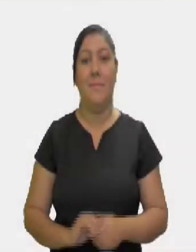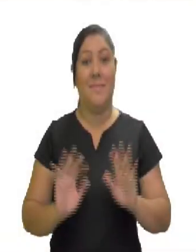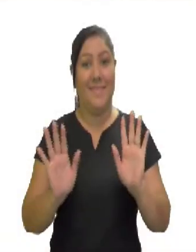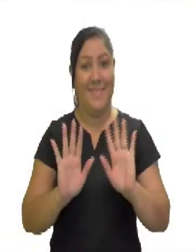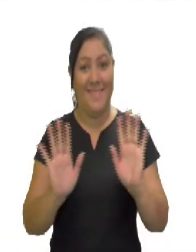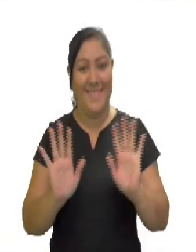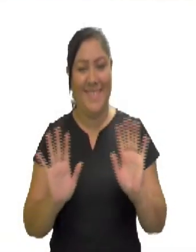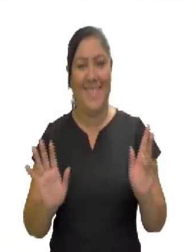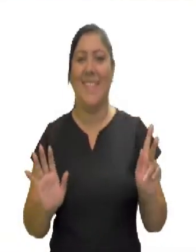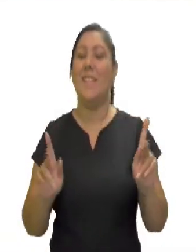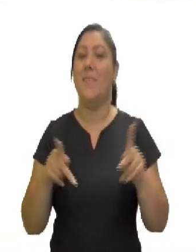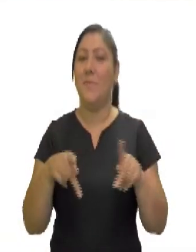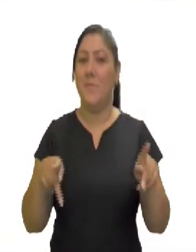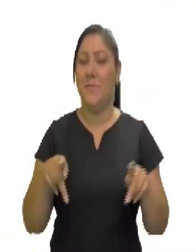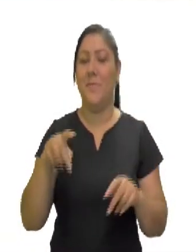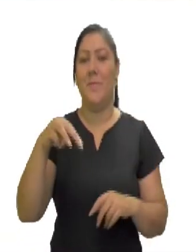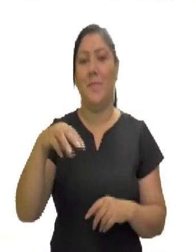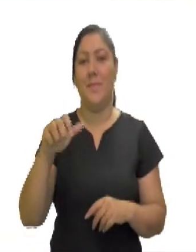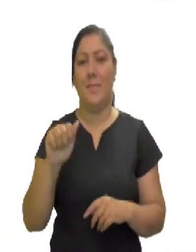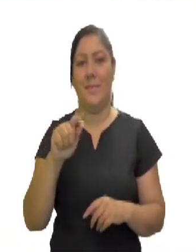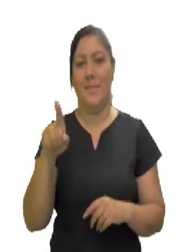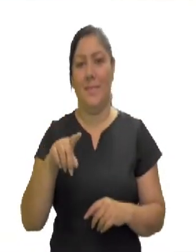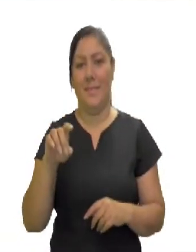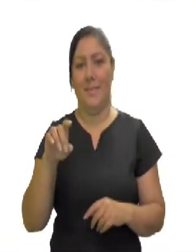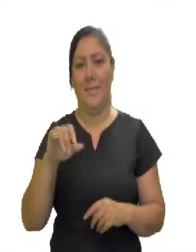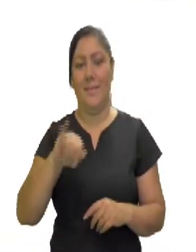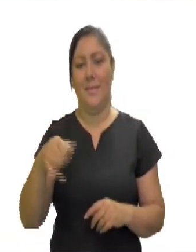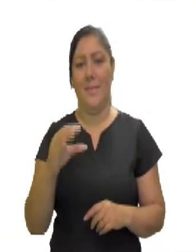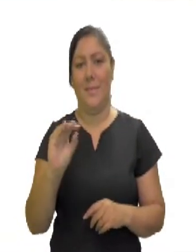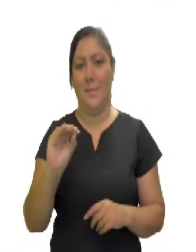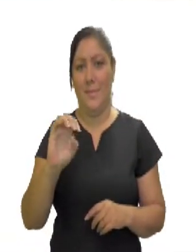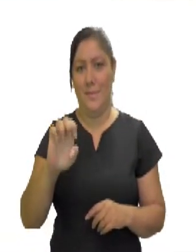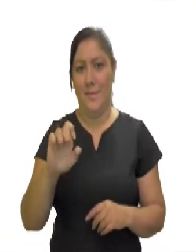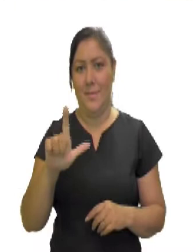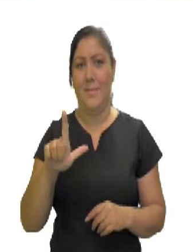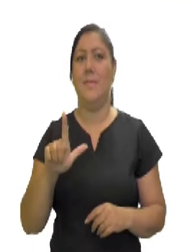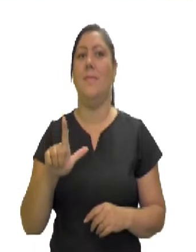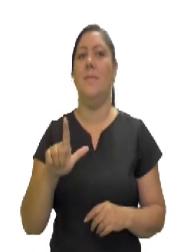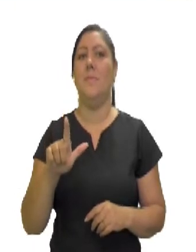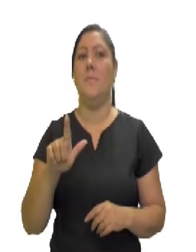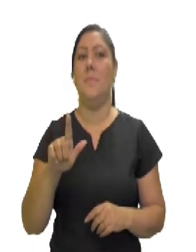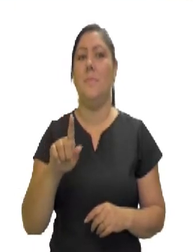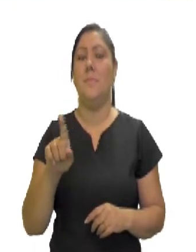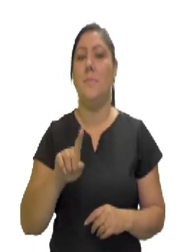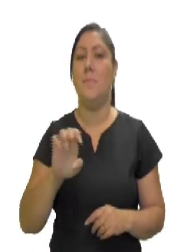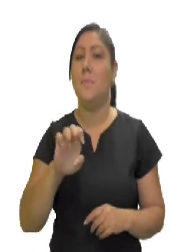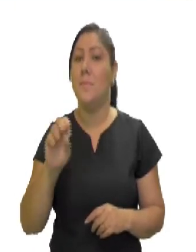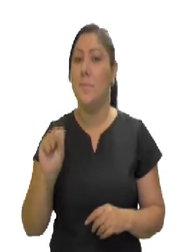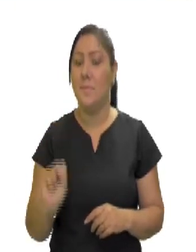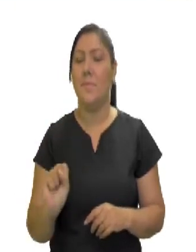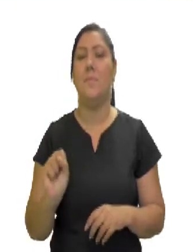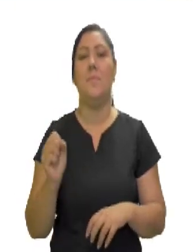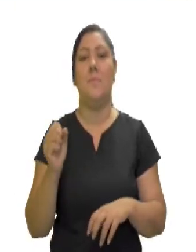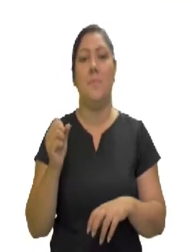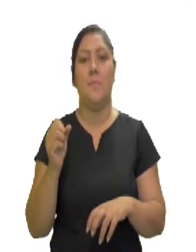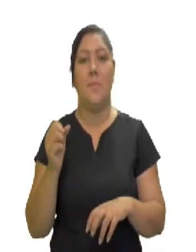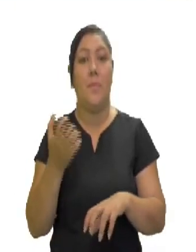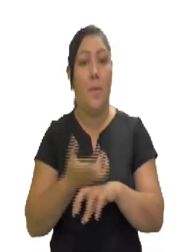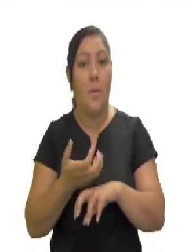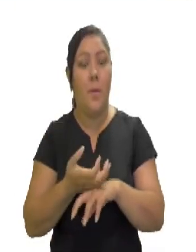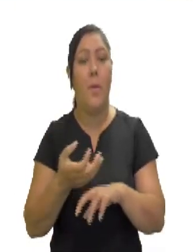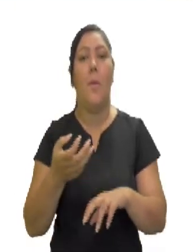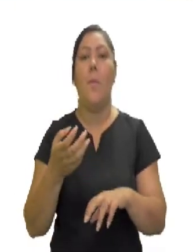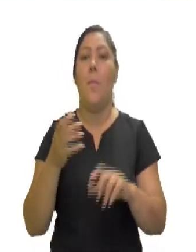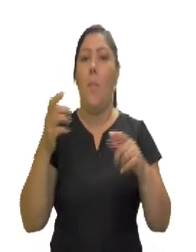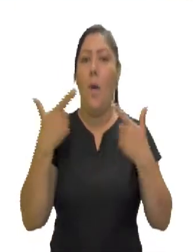Oi, eu sou a professora Majoelza Sloring. Estou aqui mais uma vez para a gente estudar um pouquinho do componente curricular de